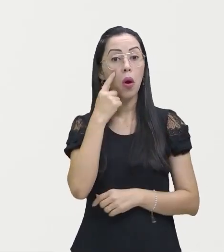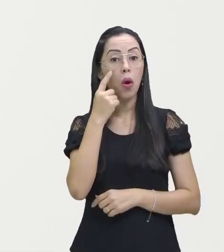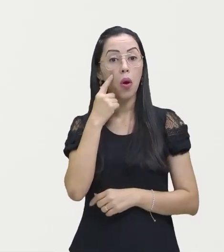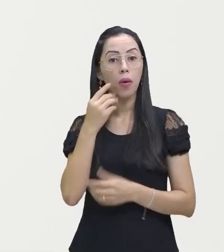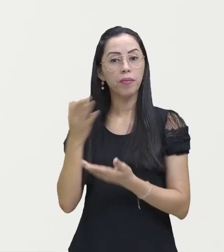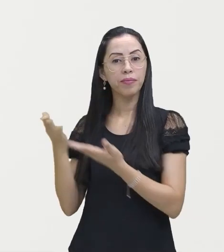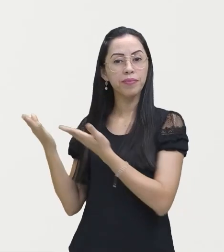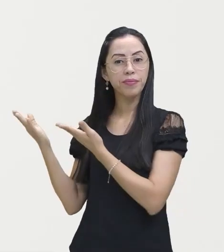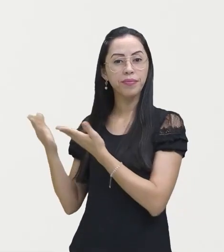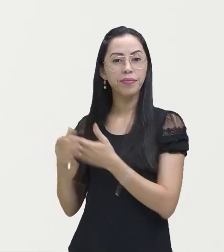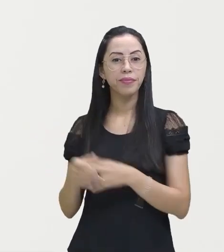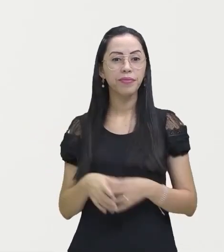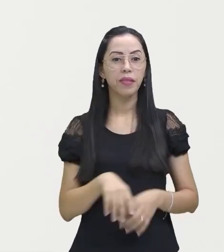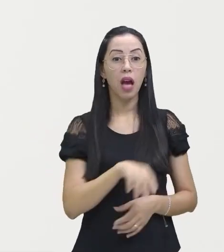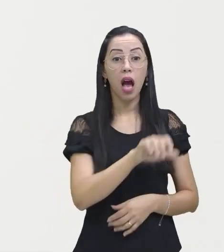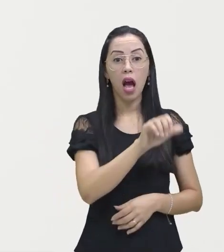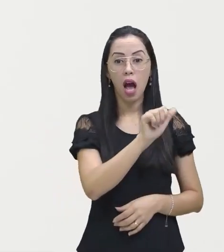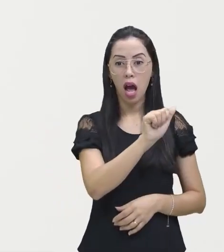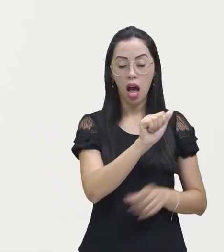Rosa.